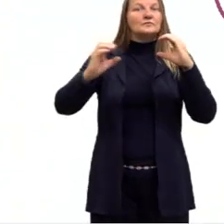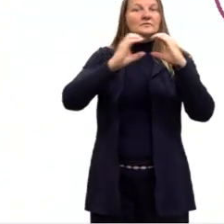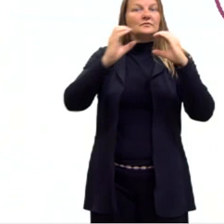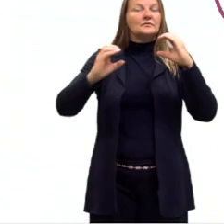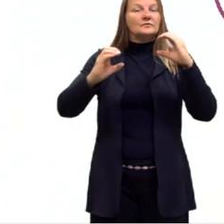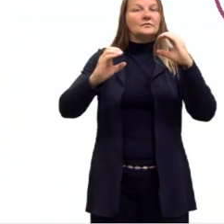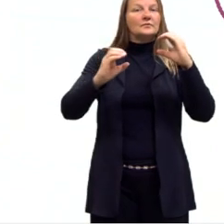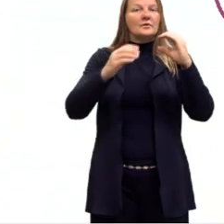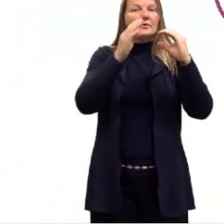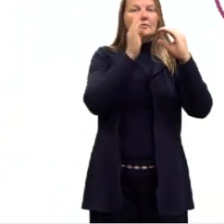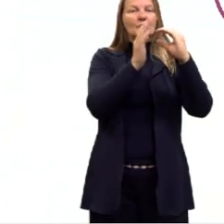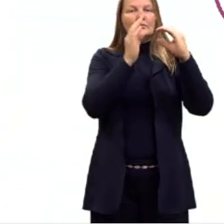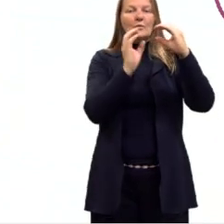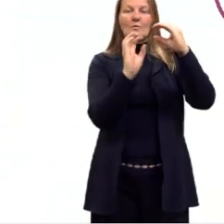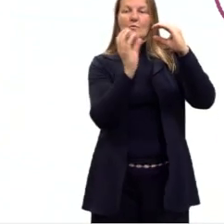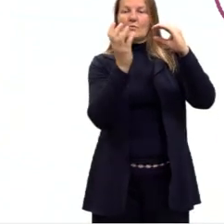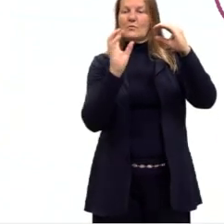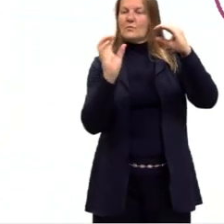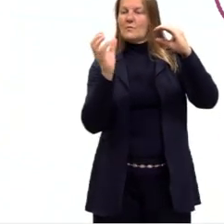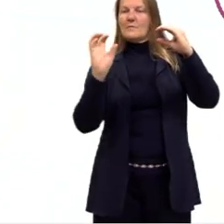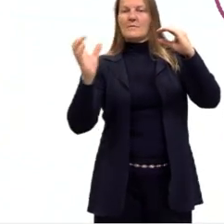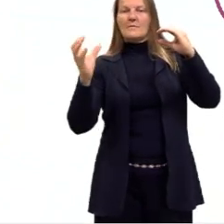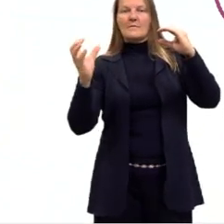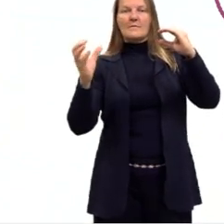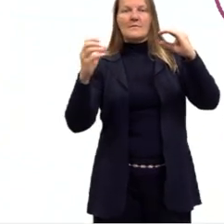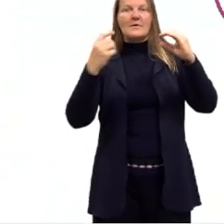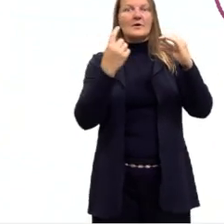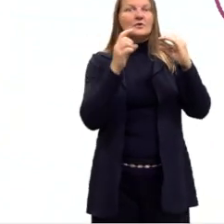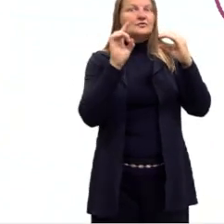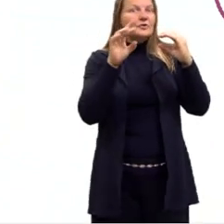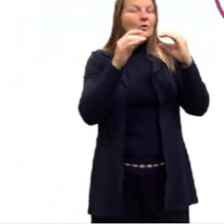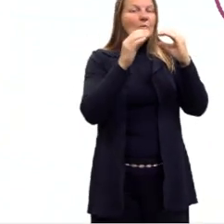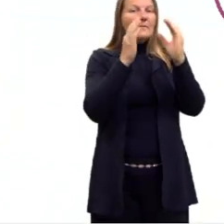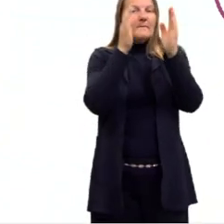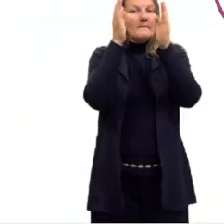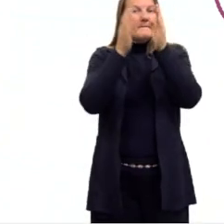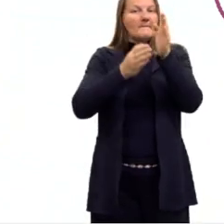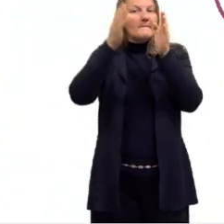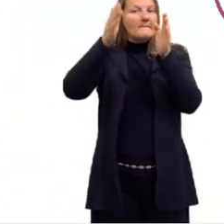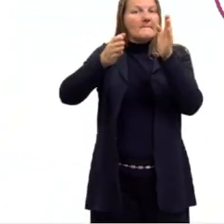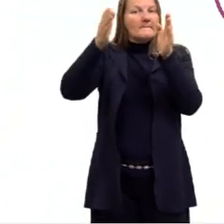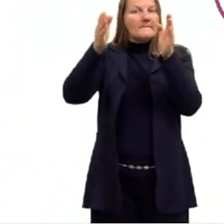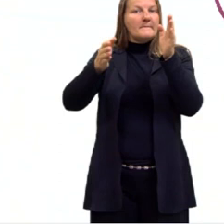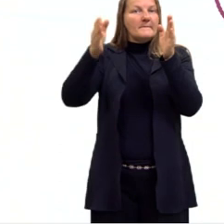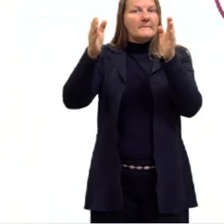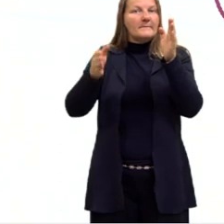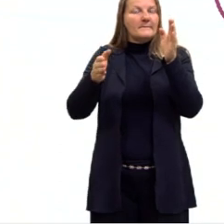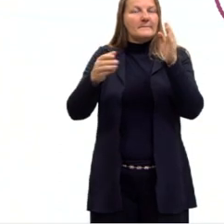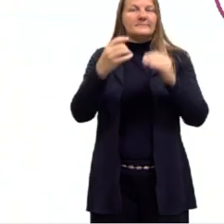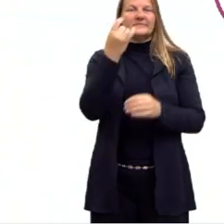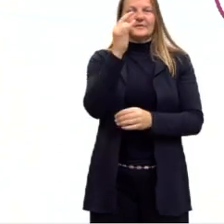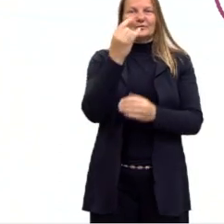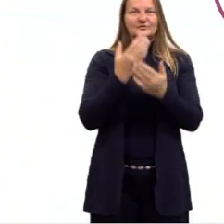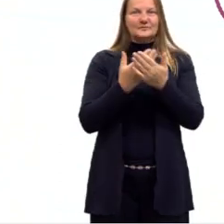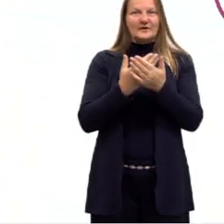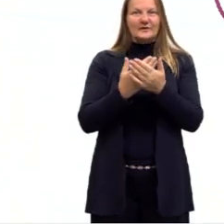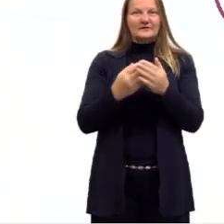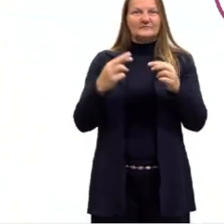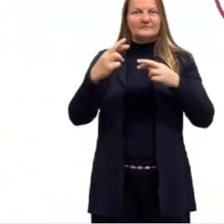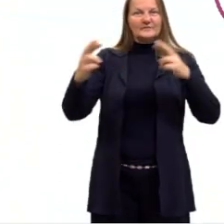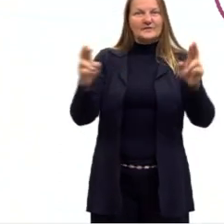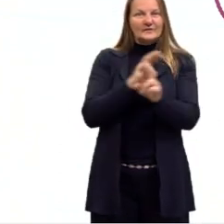mais lâmpadas são ligadas a esse circuito em paralelo tá então a gente na última aula respondeu